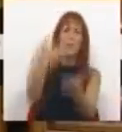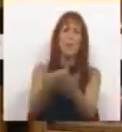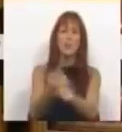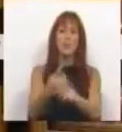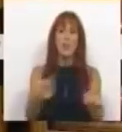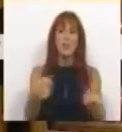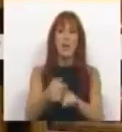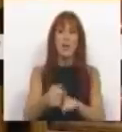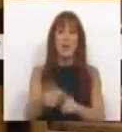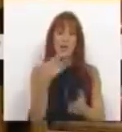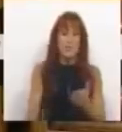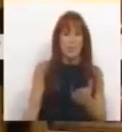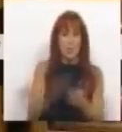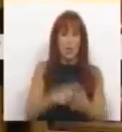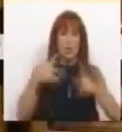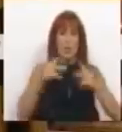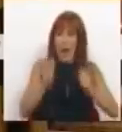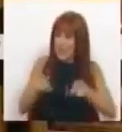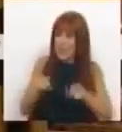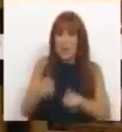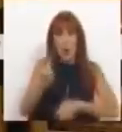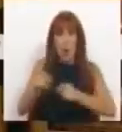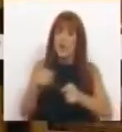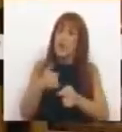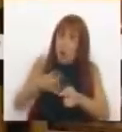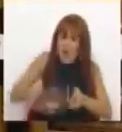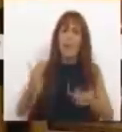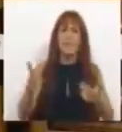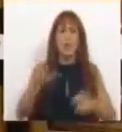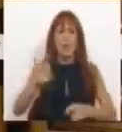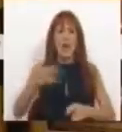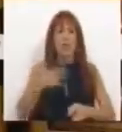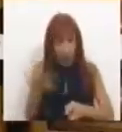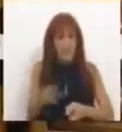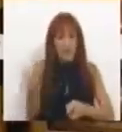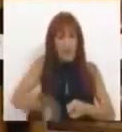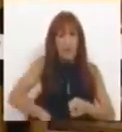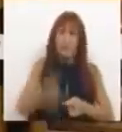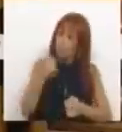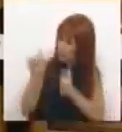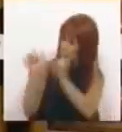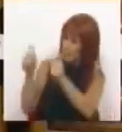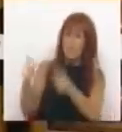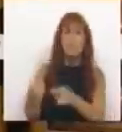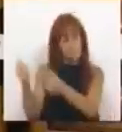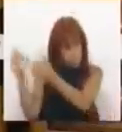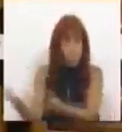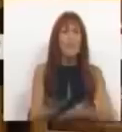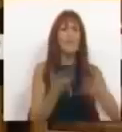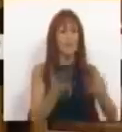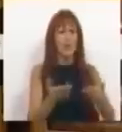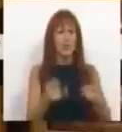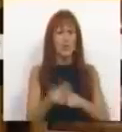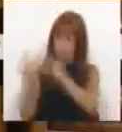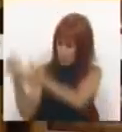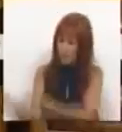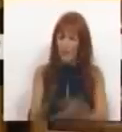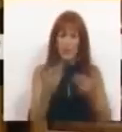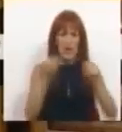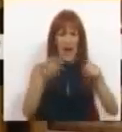porque combater, virar a página da austeridade é precisamente aquilo que nós queremos. Se o PSD também quiser, muito bem, sejam